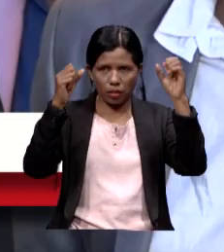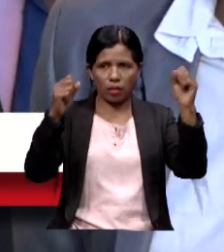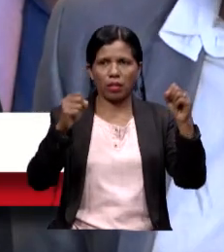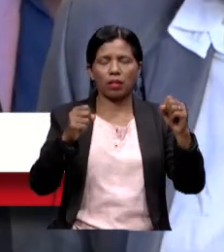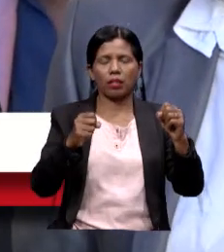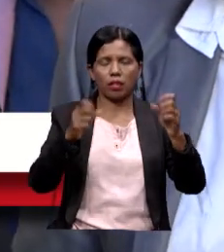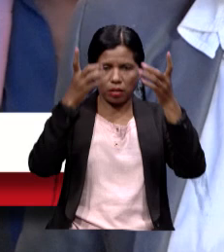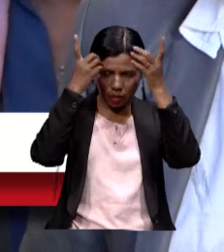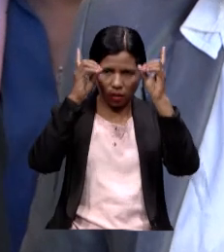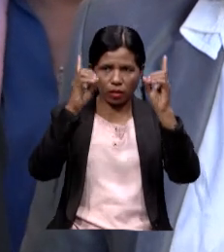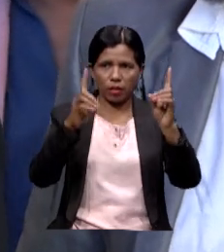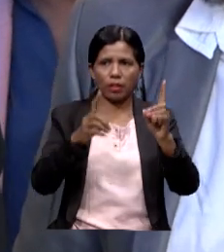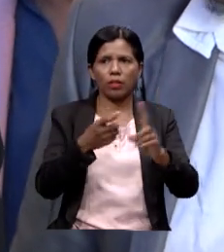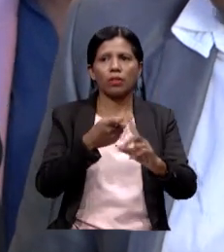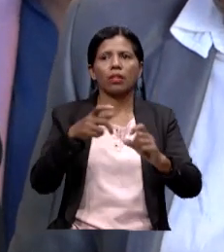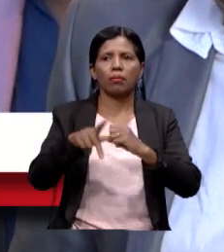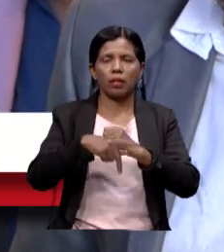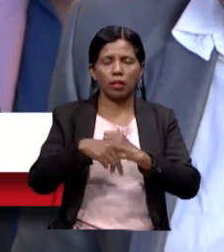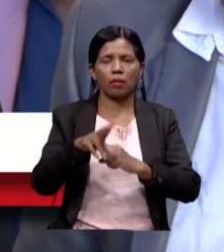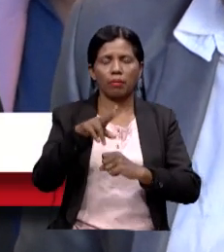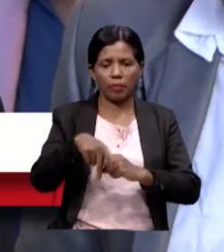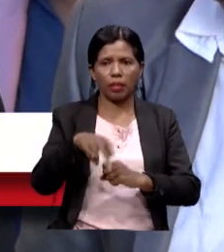Chile. Você é partido PUDD, mas